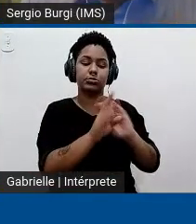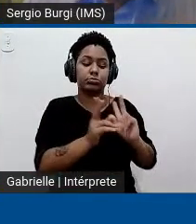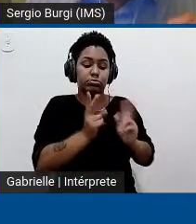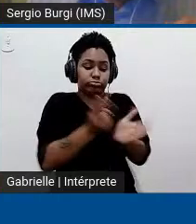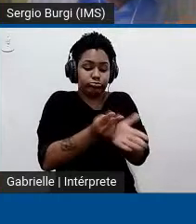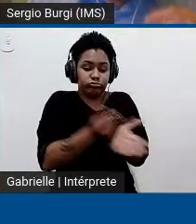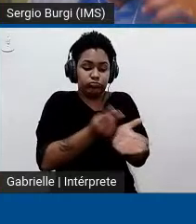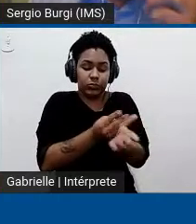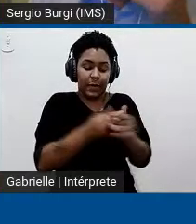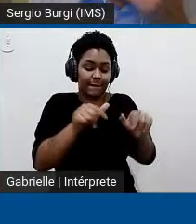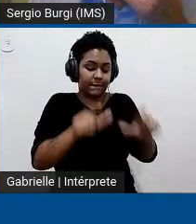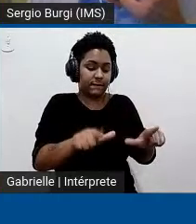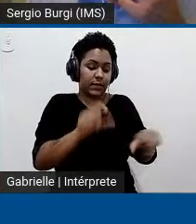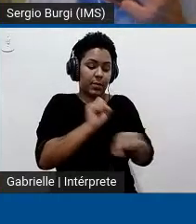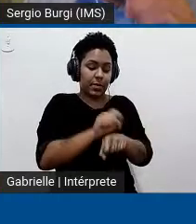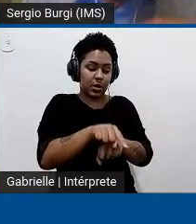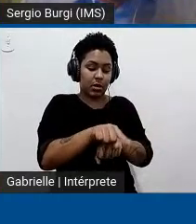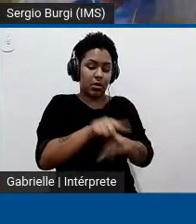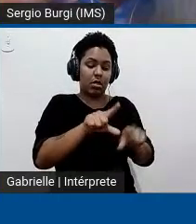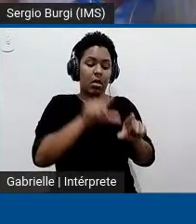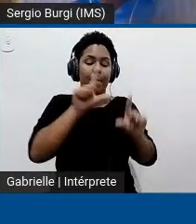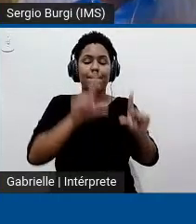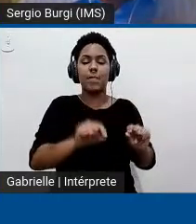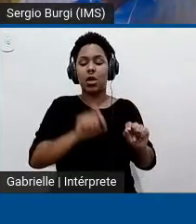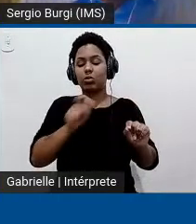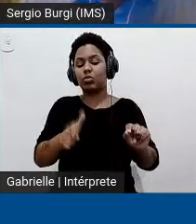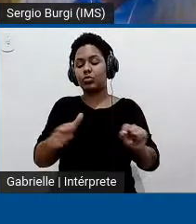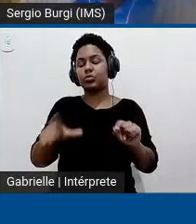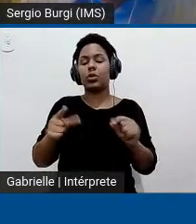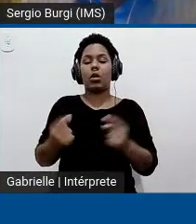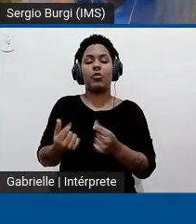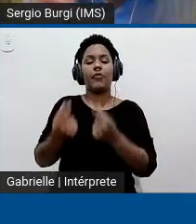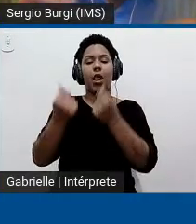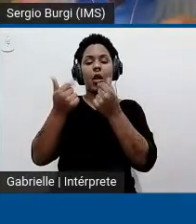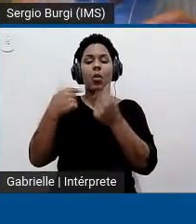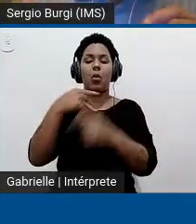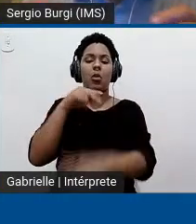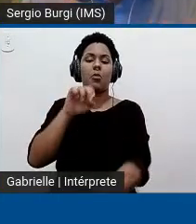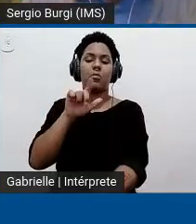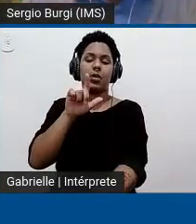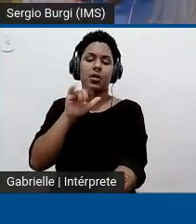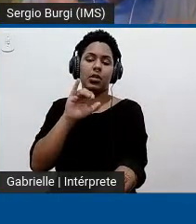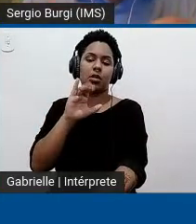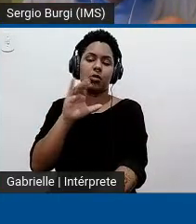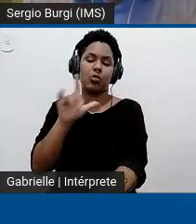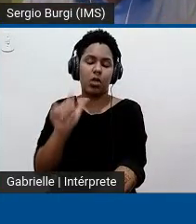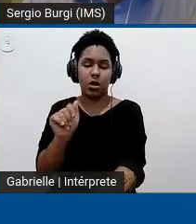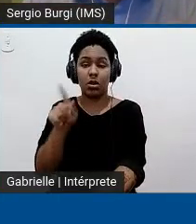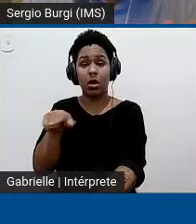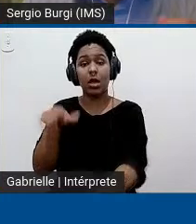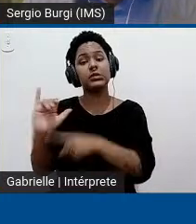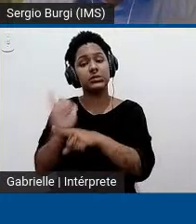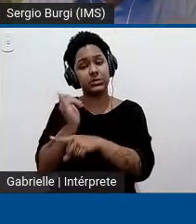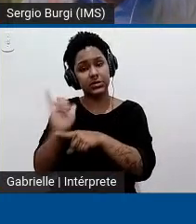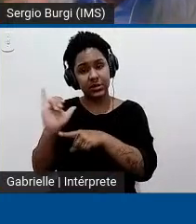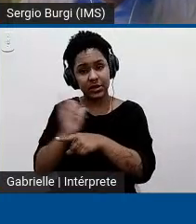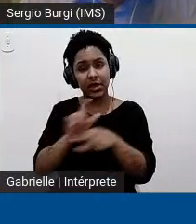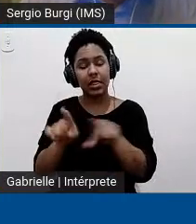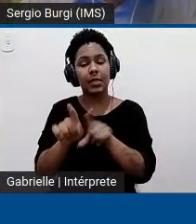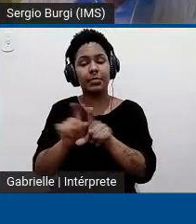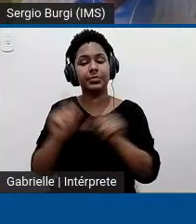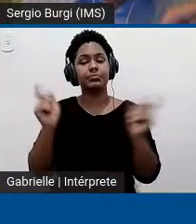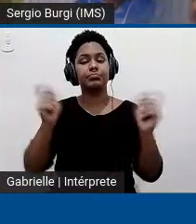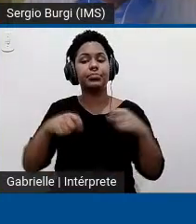é significativamente menor do que o custo das películas naquele momento. Então, uma estratégia também de